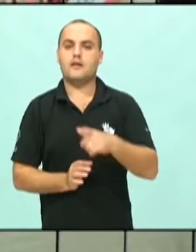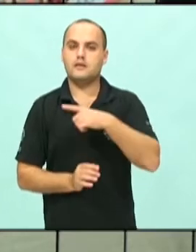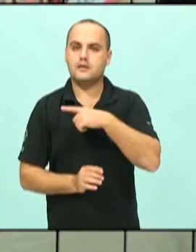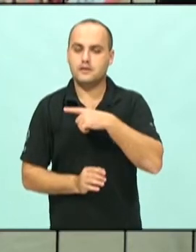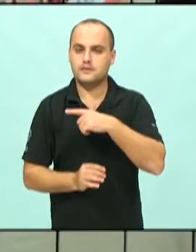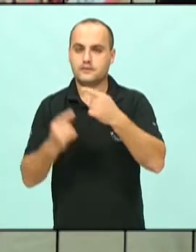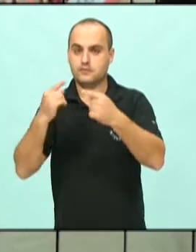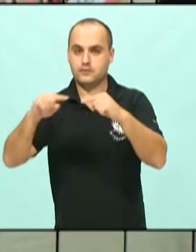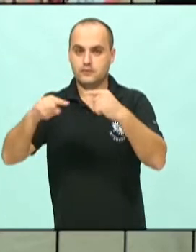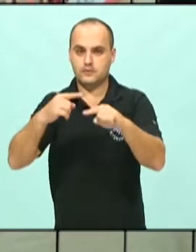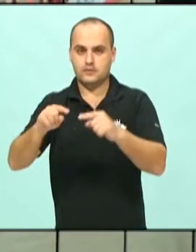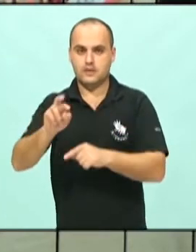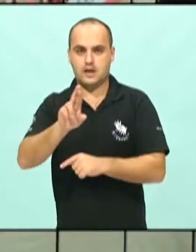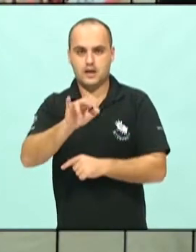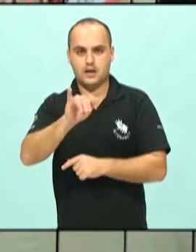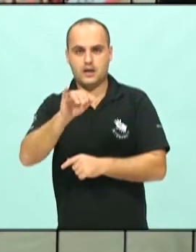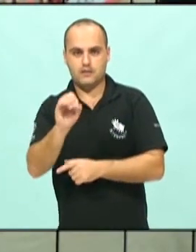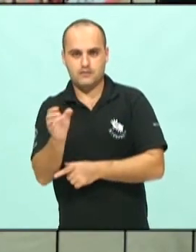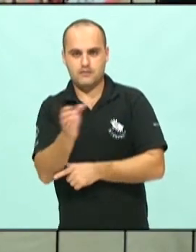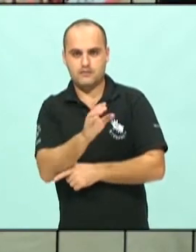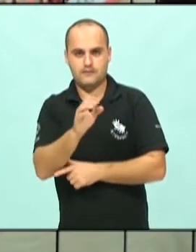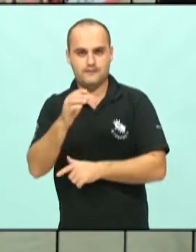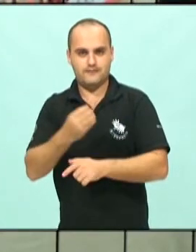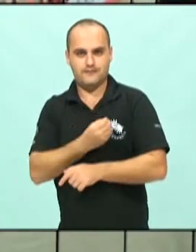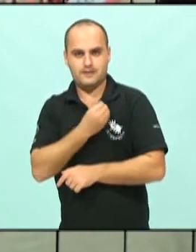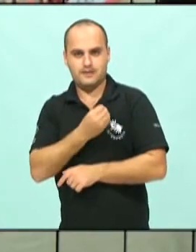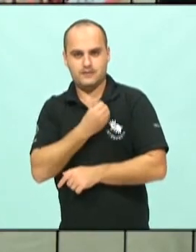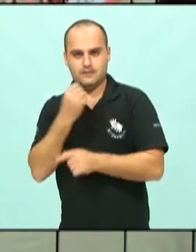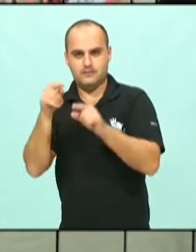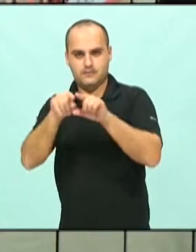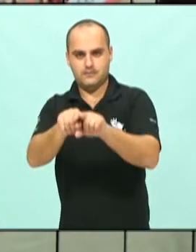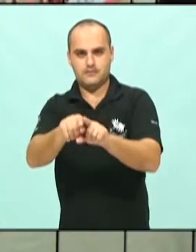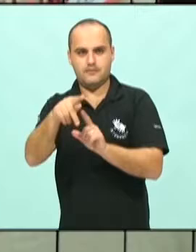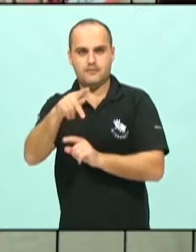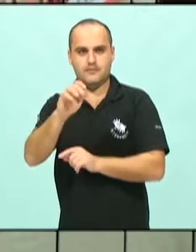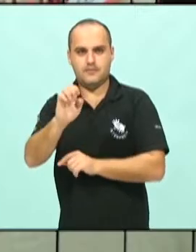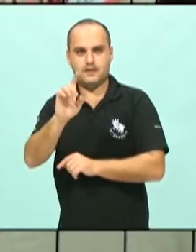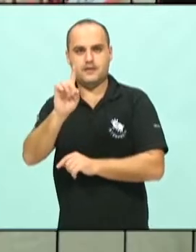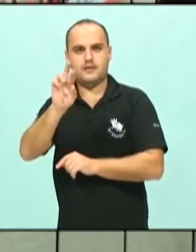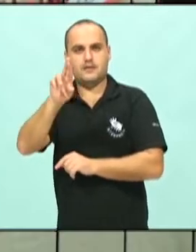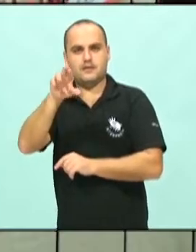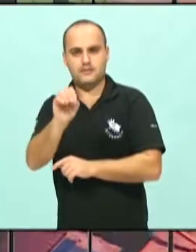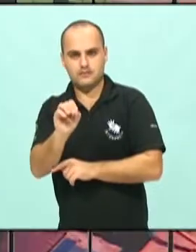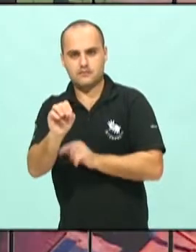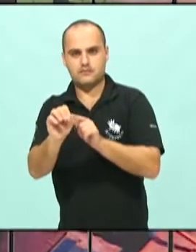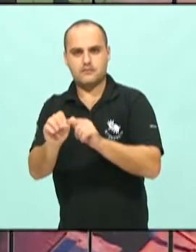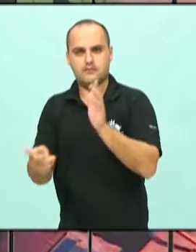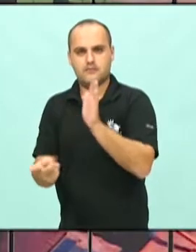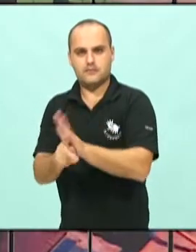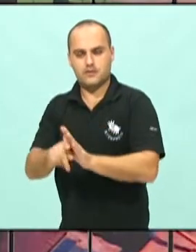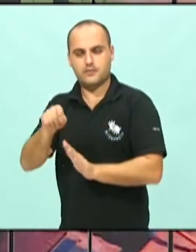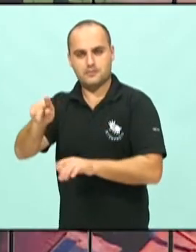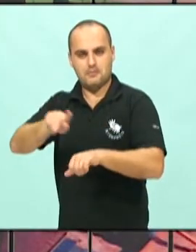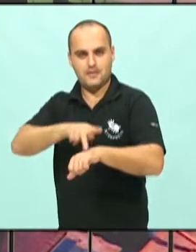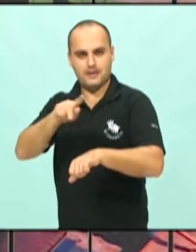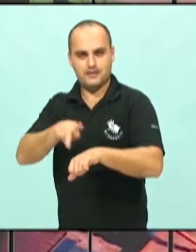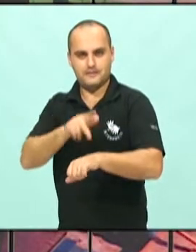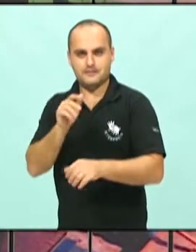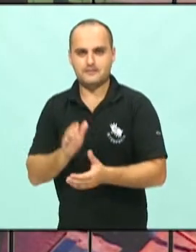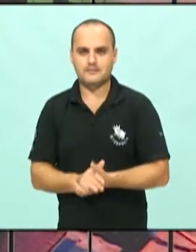a música Rio Equilíbrio da Vida, que é uma parceria com Pedro Berce, que é um artista da Armação de Itapocorói, de Penha.